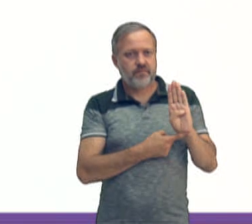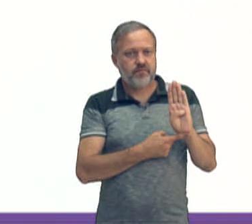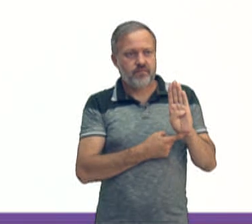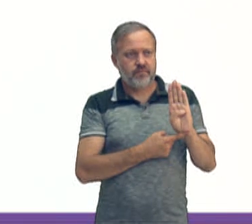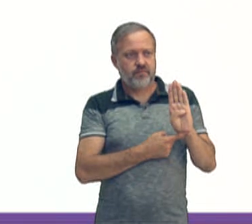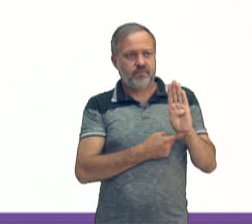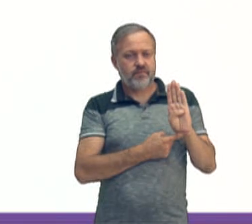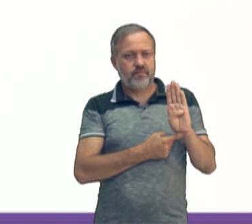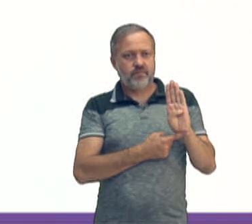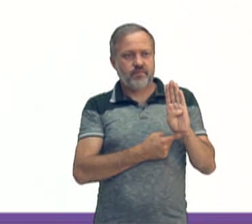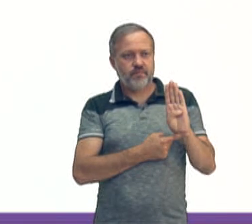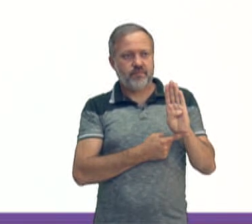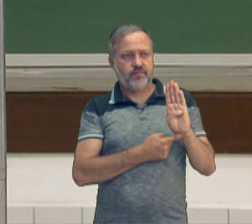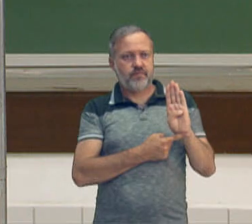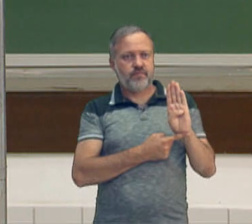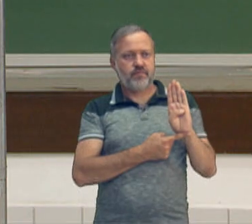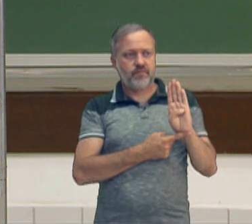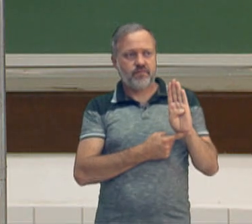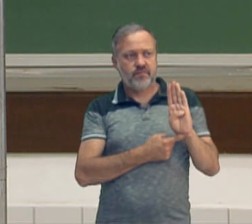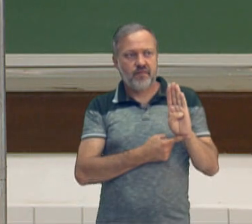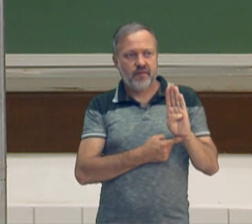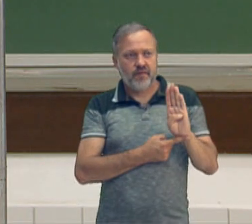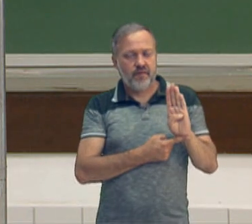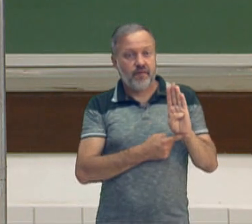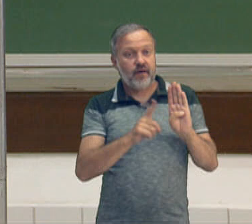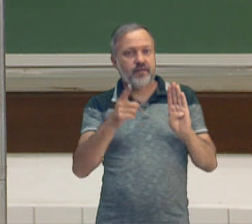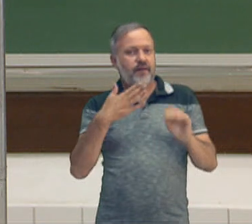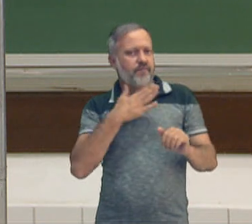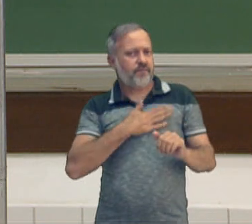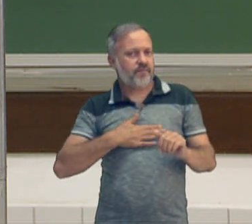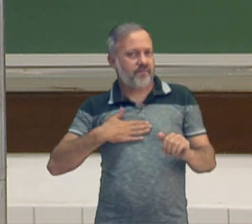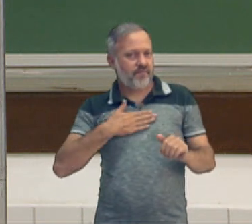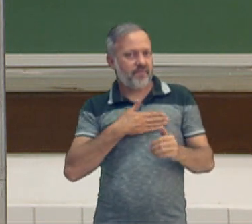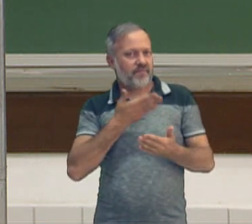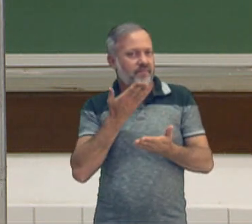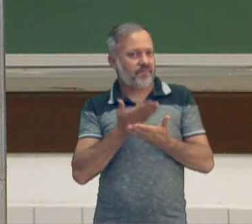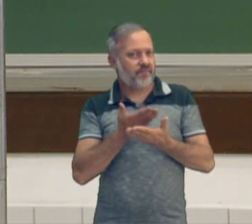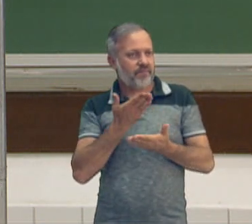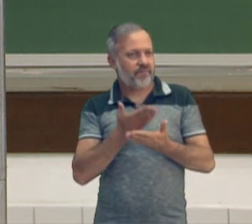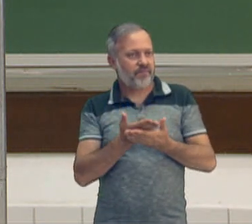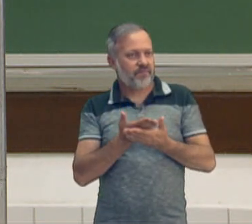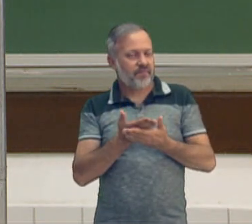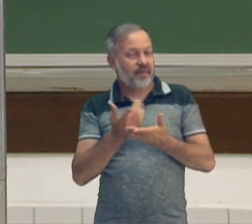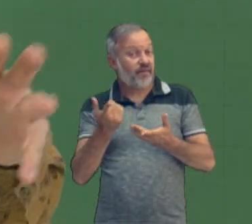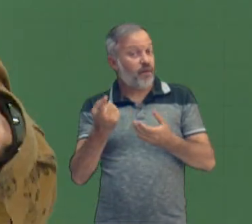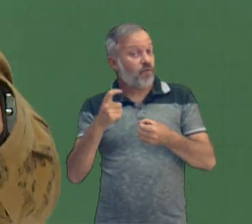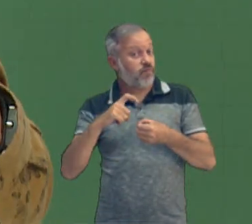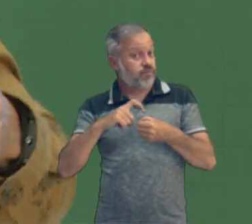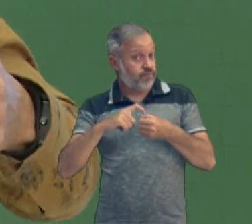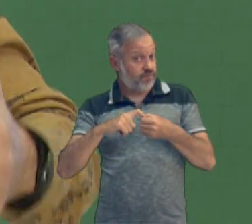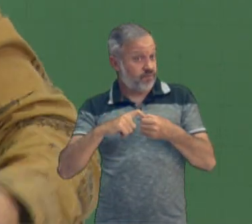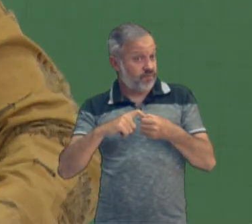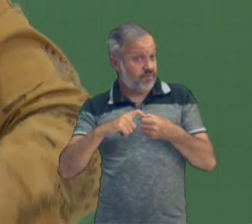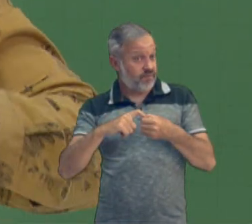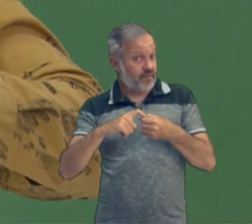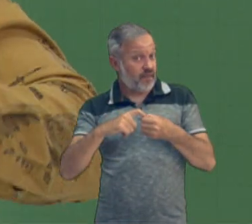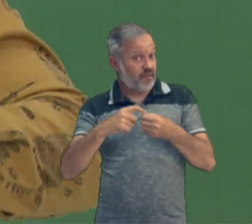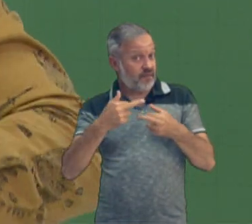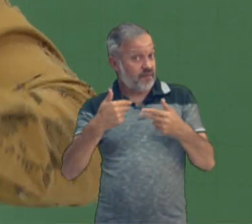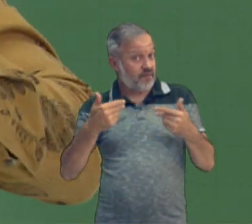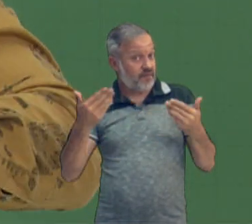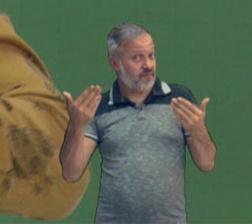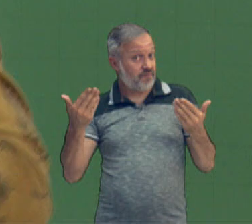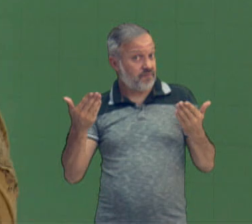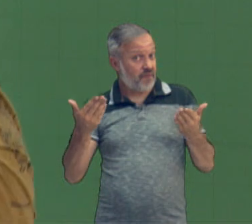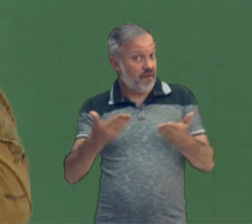significa círculo sagrado. Muito bem, espero que vocês tenham gostado da nossa aula. Vamos retomar aqui algumas coisas que